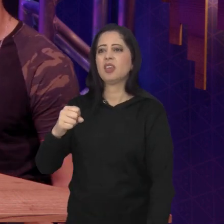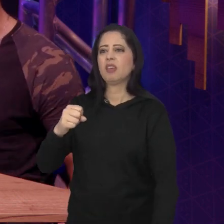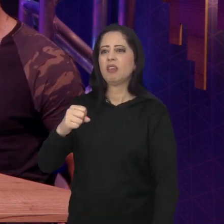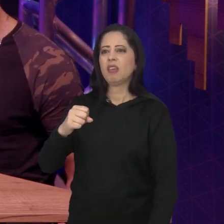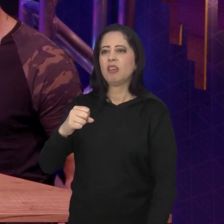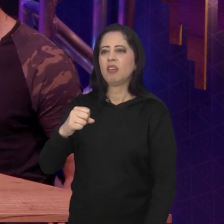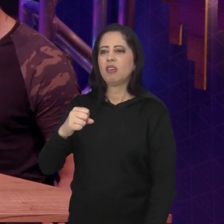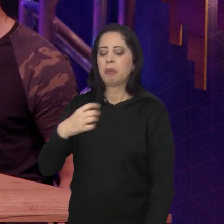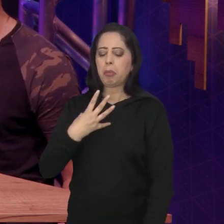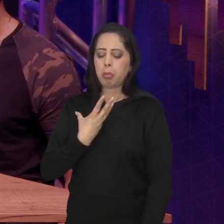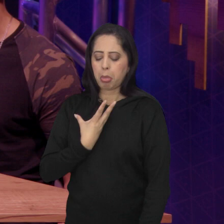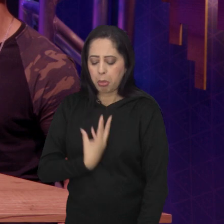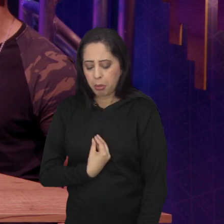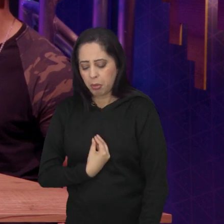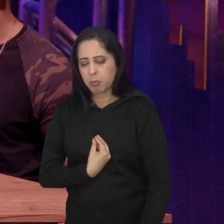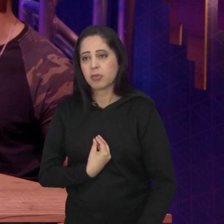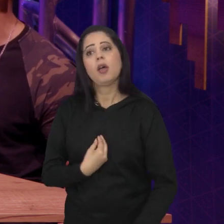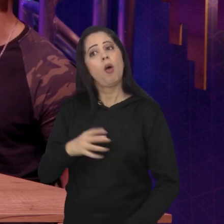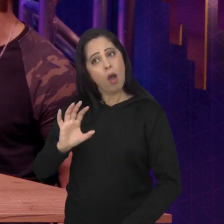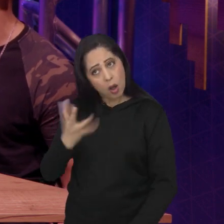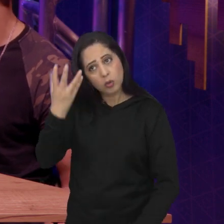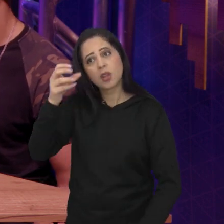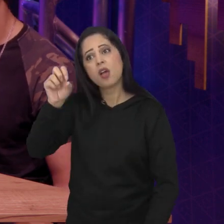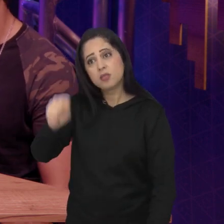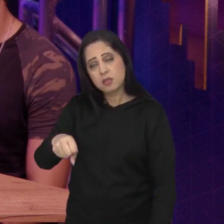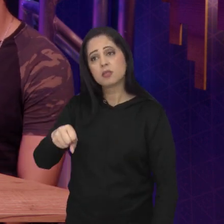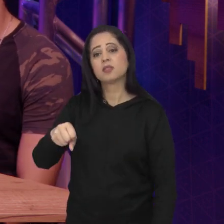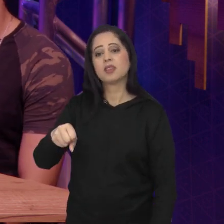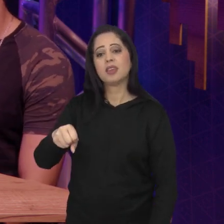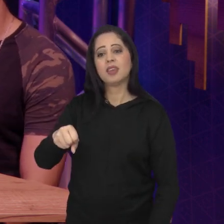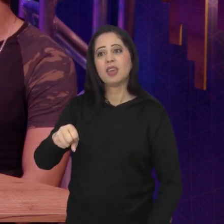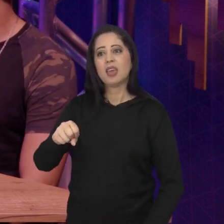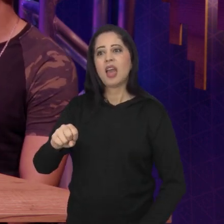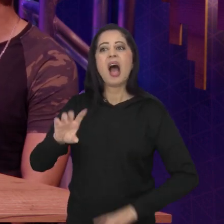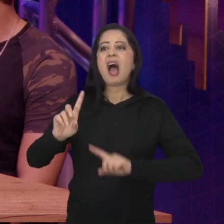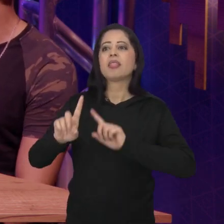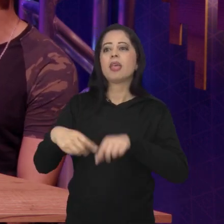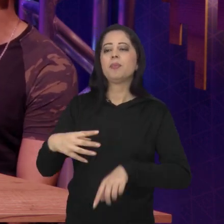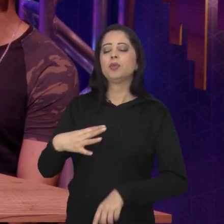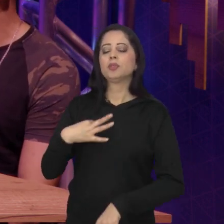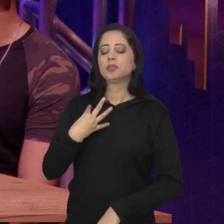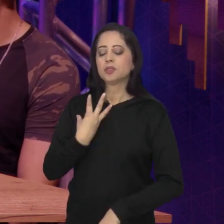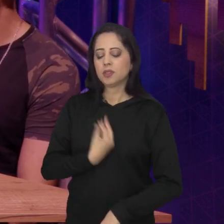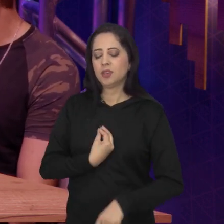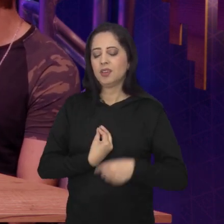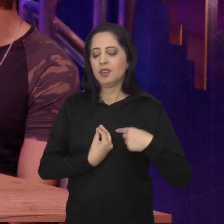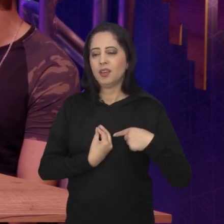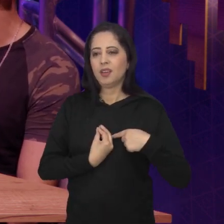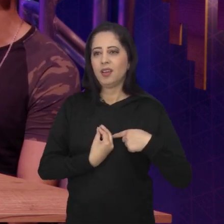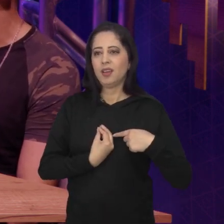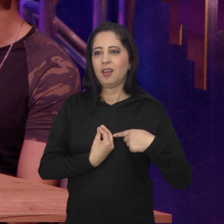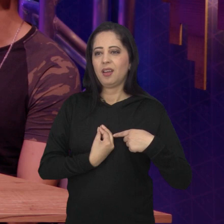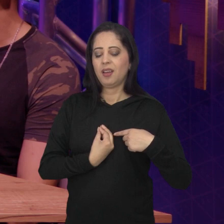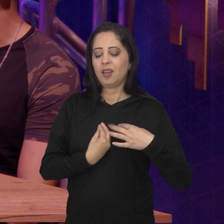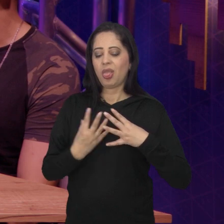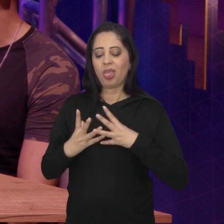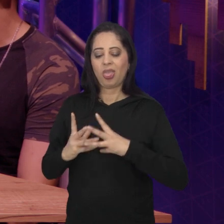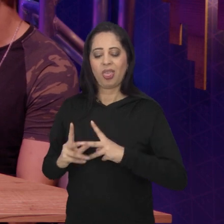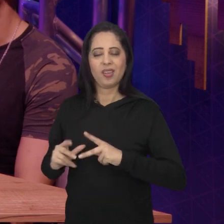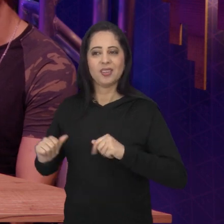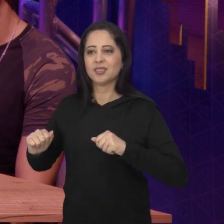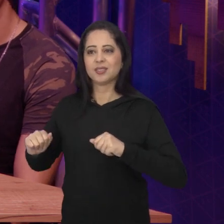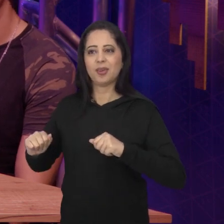de decepção, a gente se decepciona pra caramba, né? Mas quando eles vão embora, eles não podem levar alguma